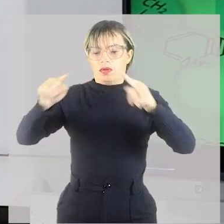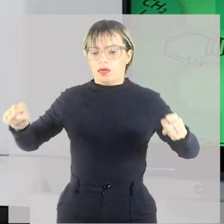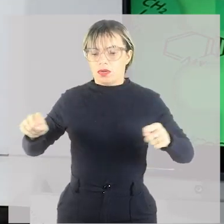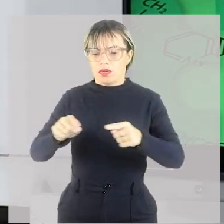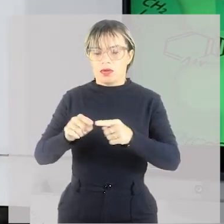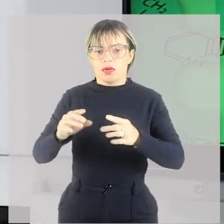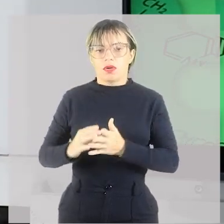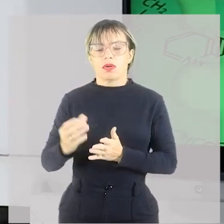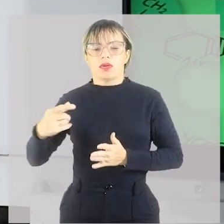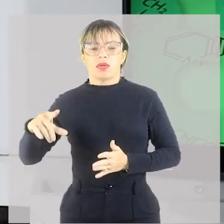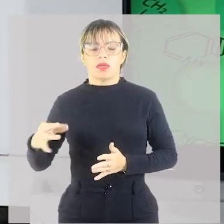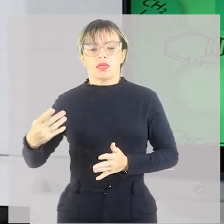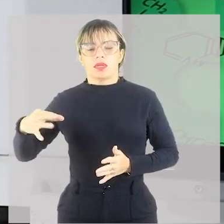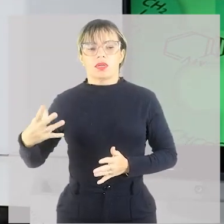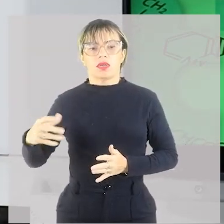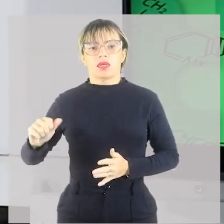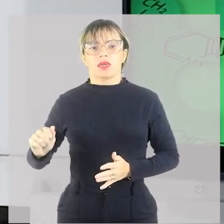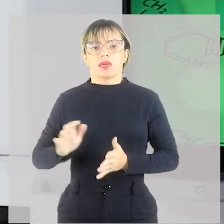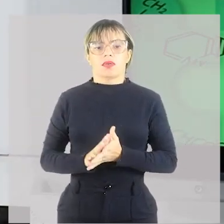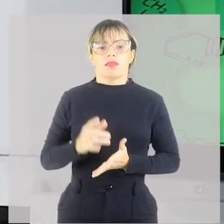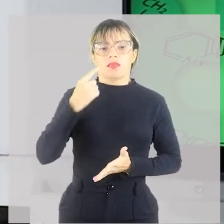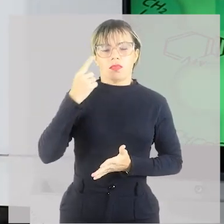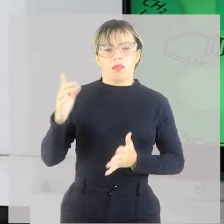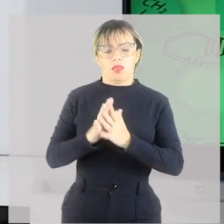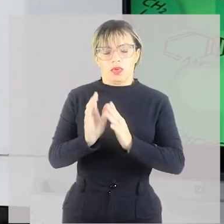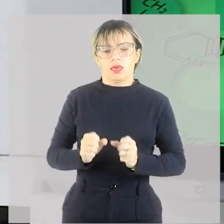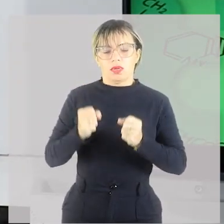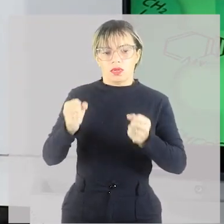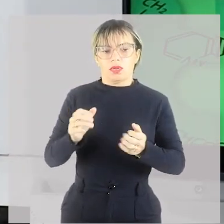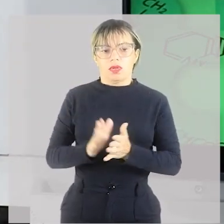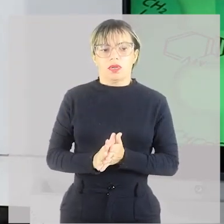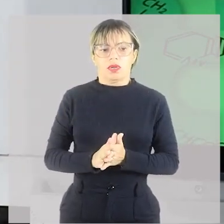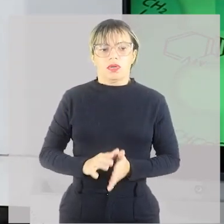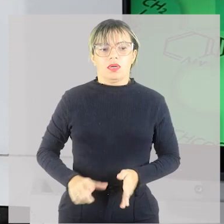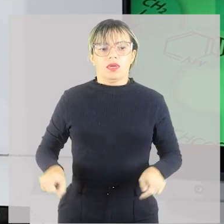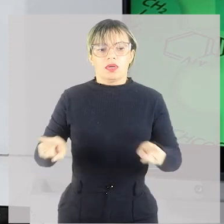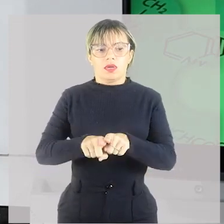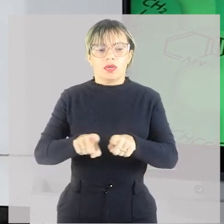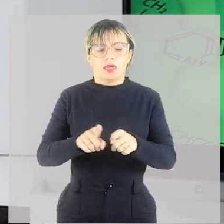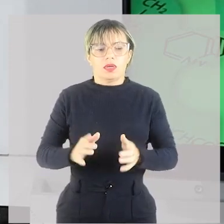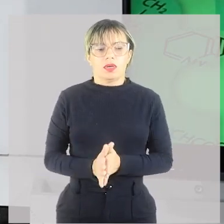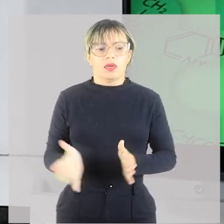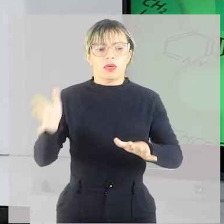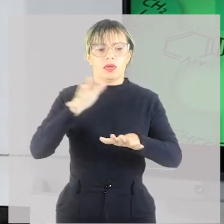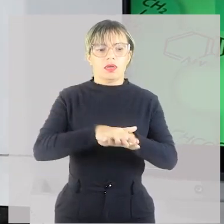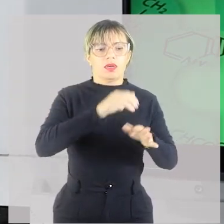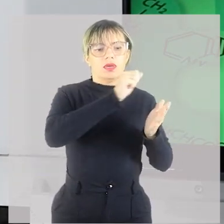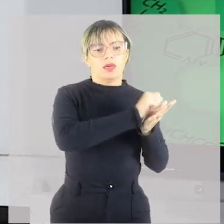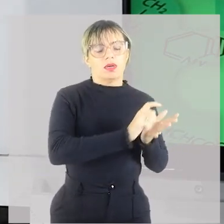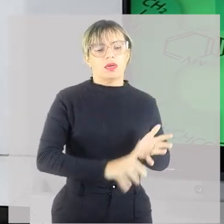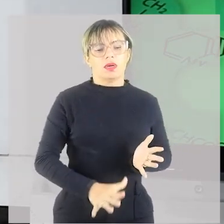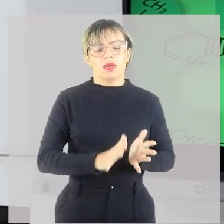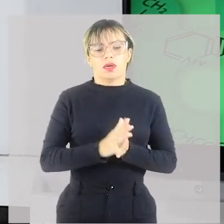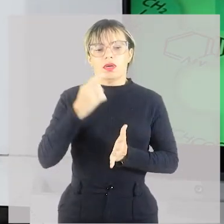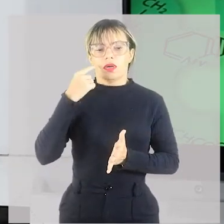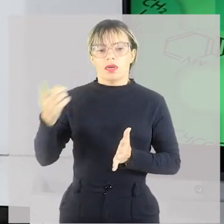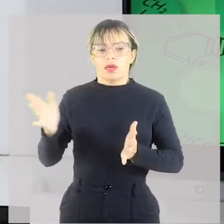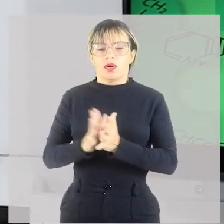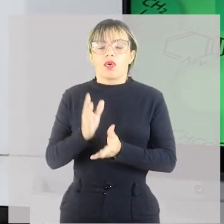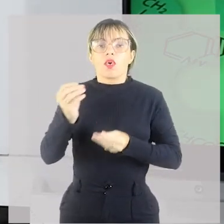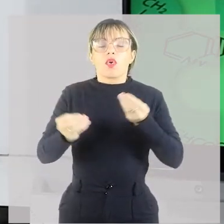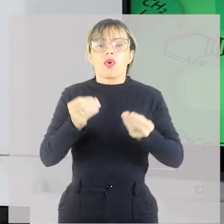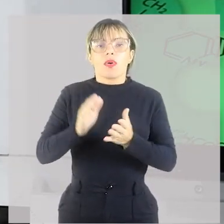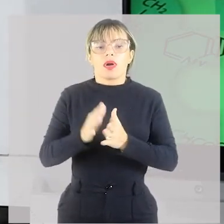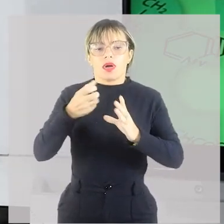tá? Se eu tivesse diante de uma estrutura cíclica, eu também teria uma isomeria geométrica. A condição é